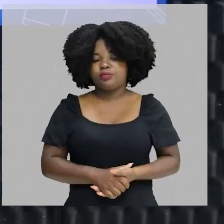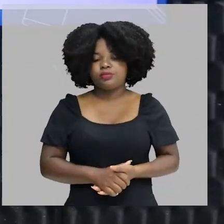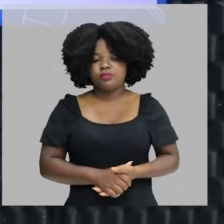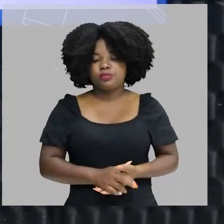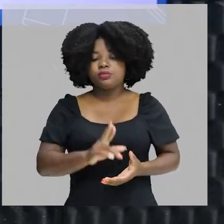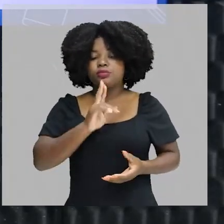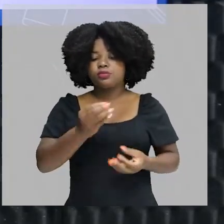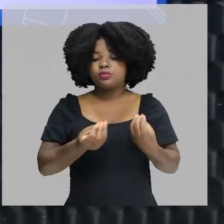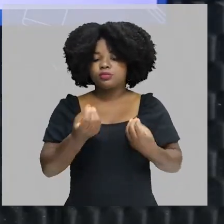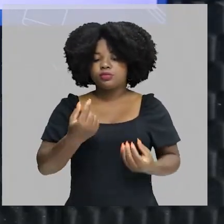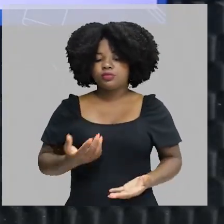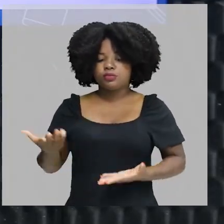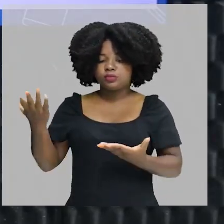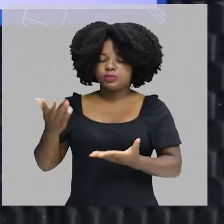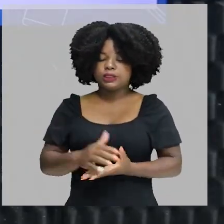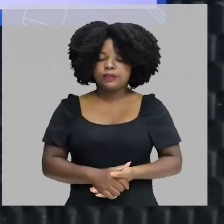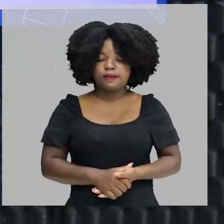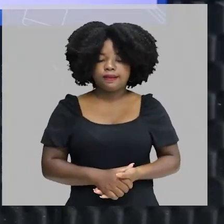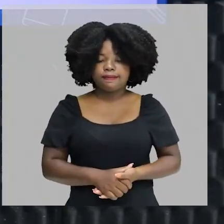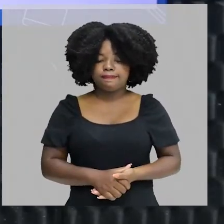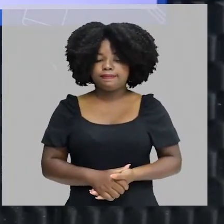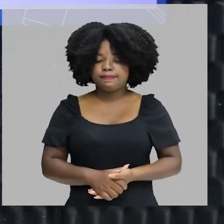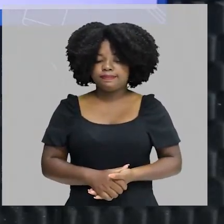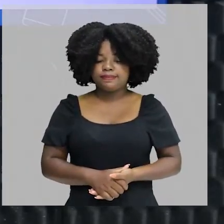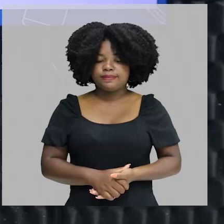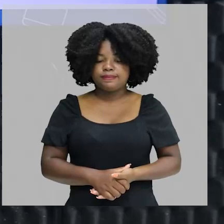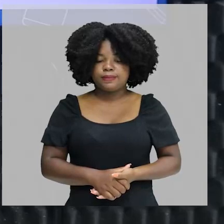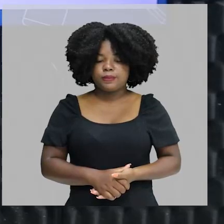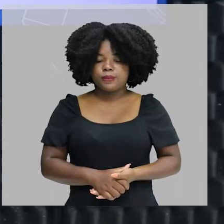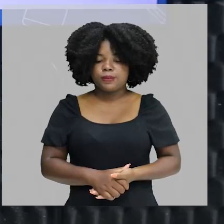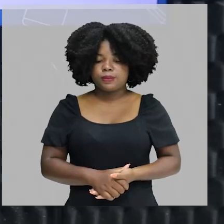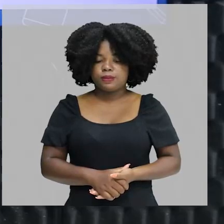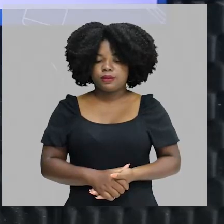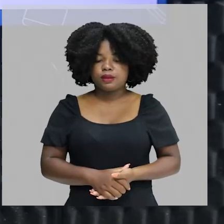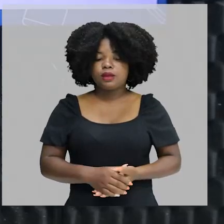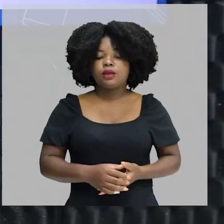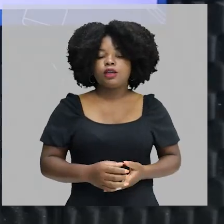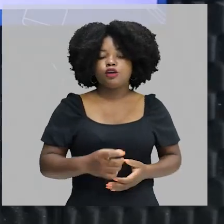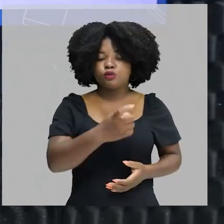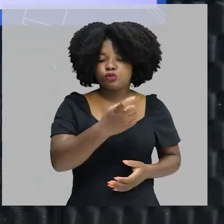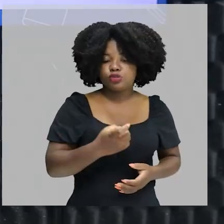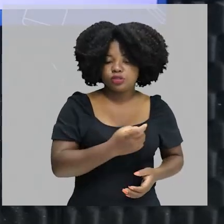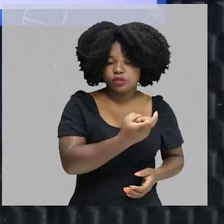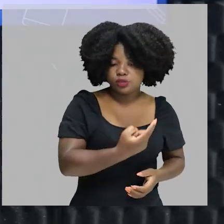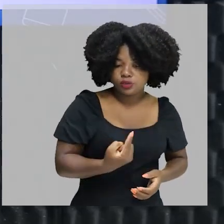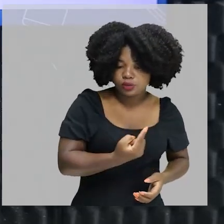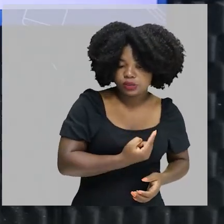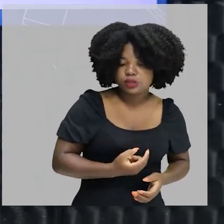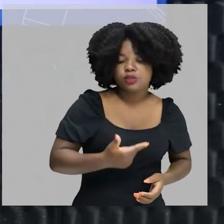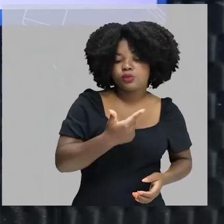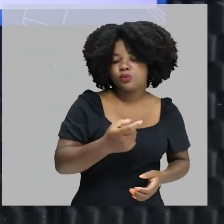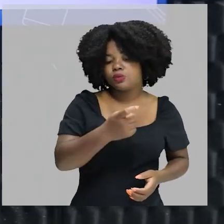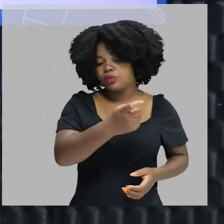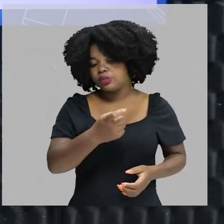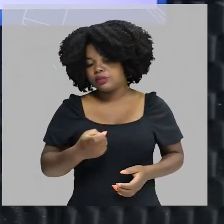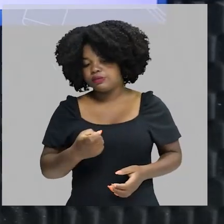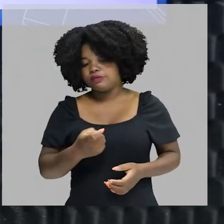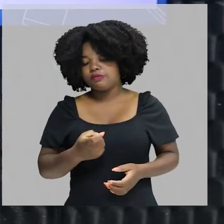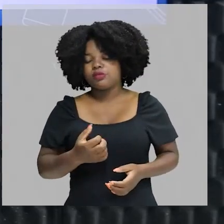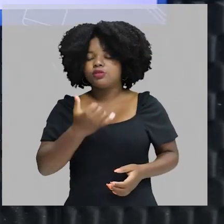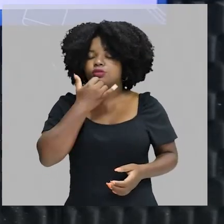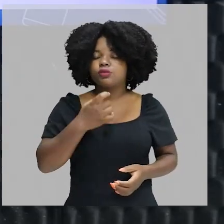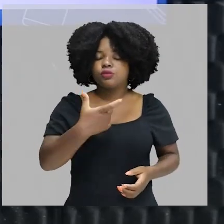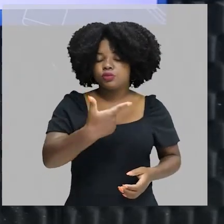Vamos resolver meios pelo extremo, certo? Já isolando o x, 2 vezes 97